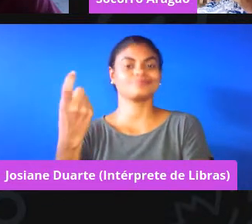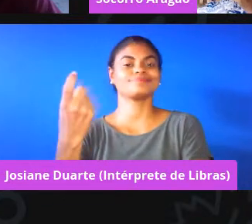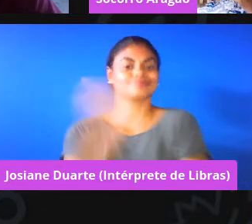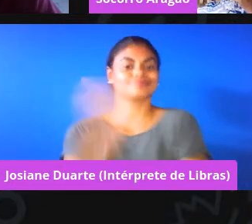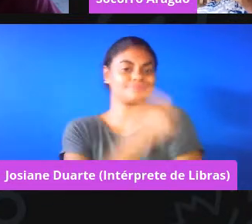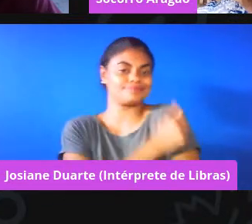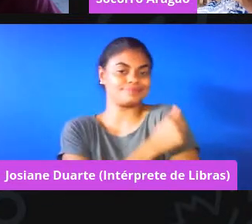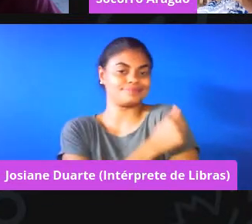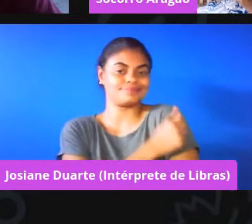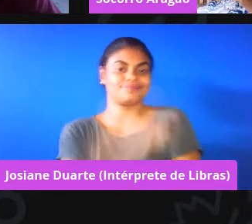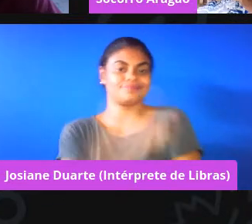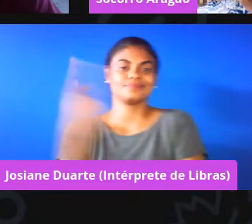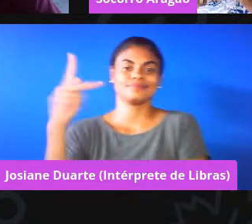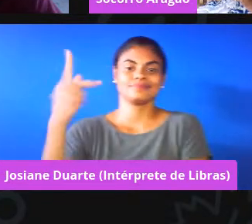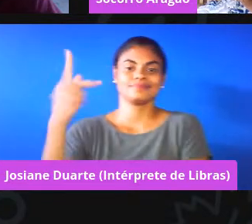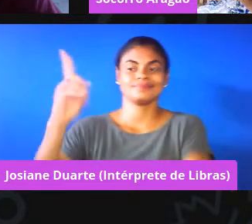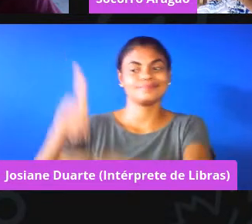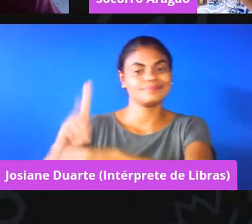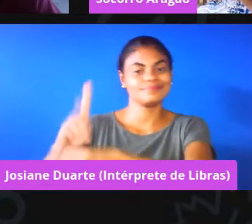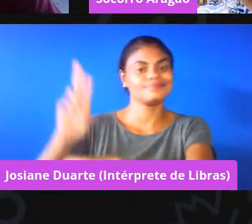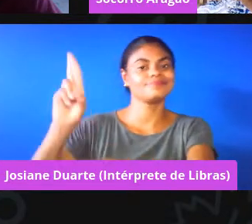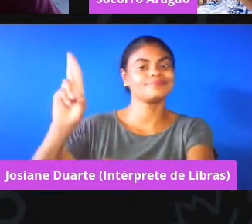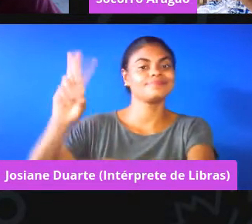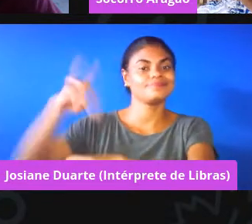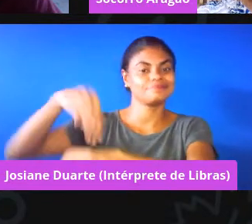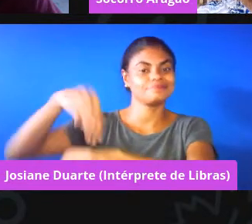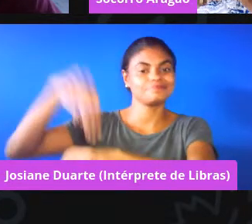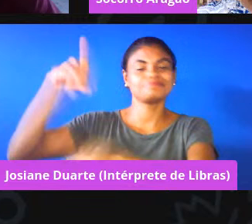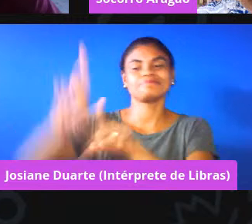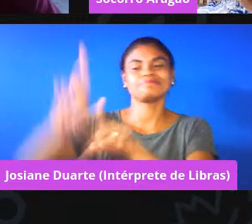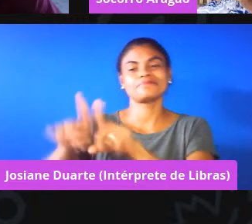em outros eventos, sempre